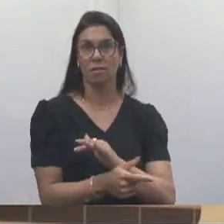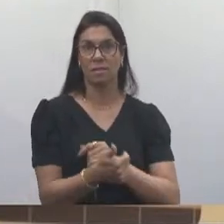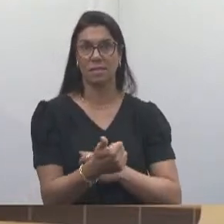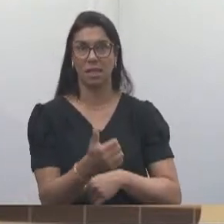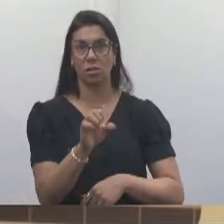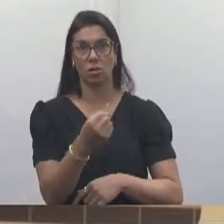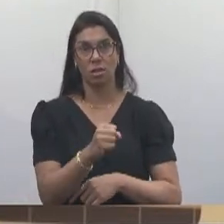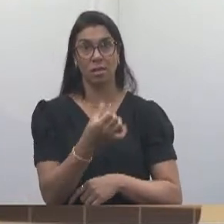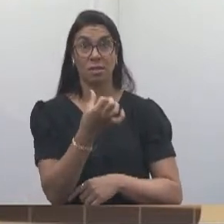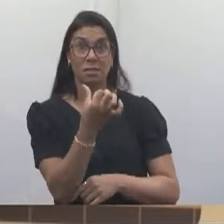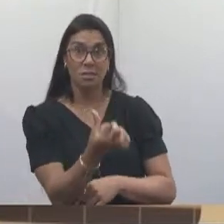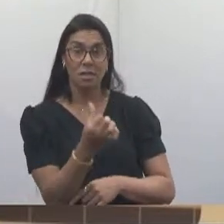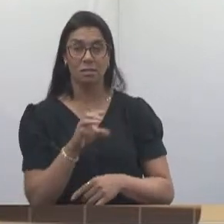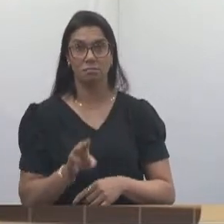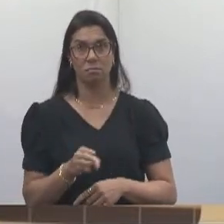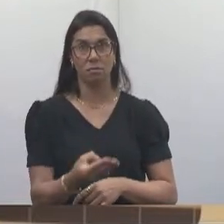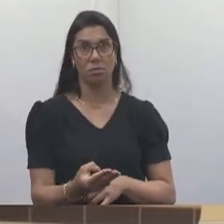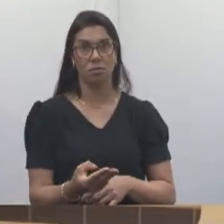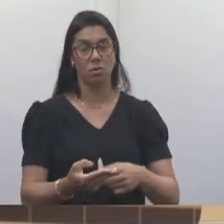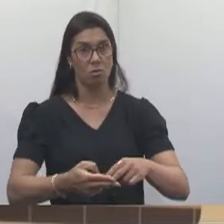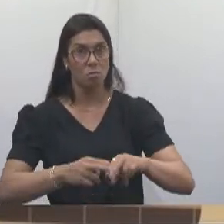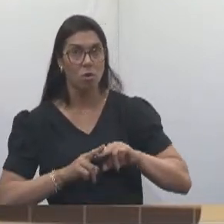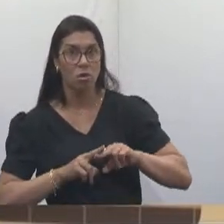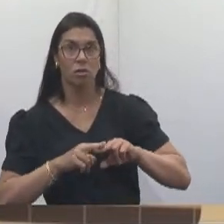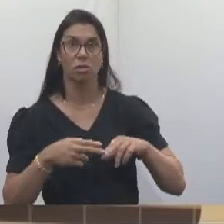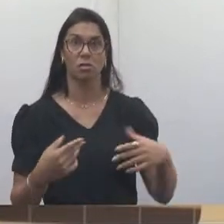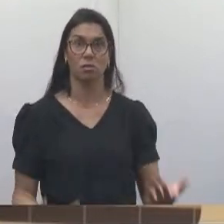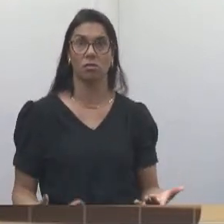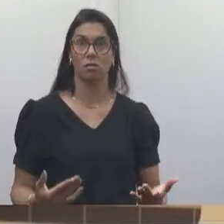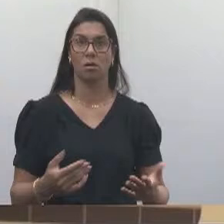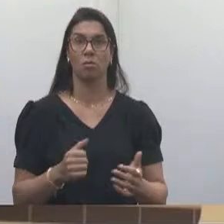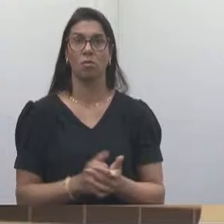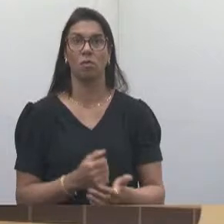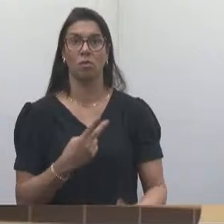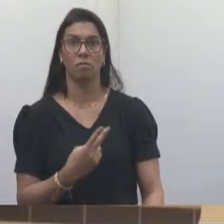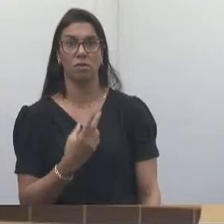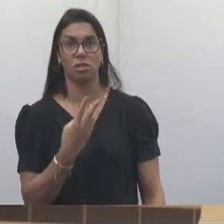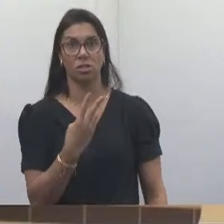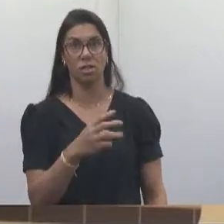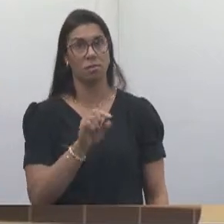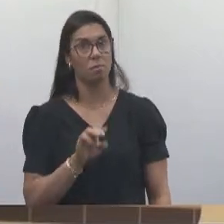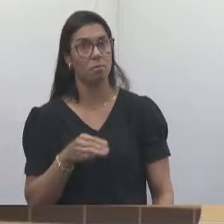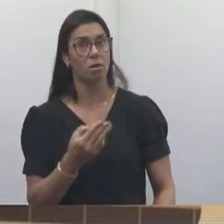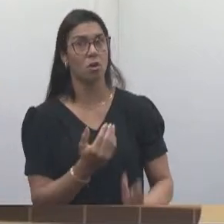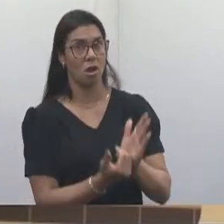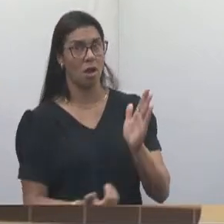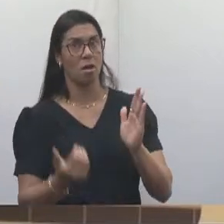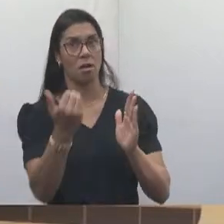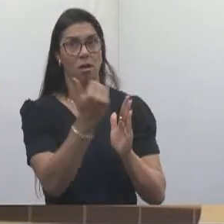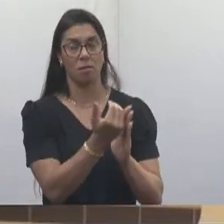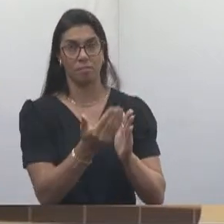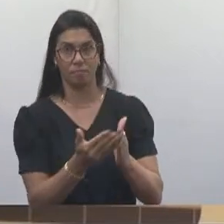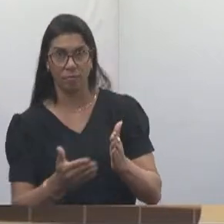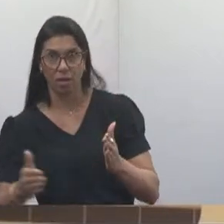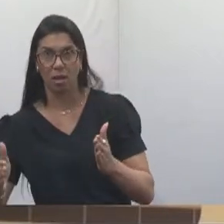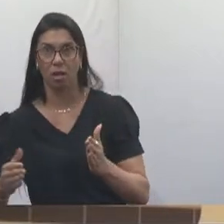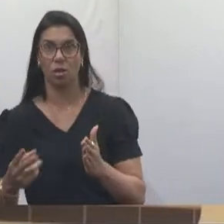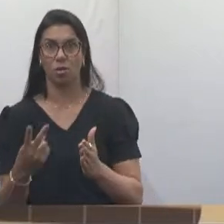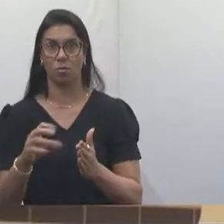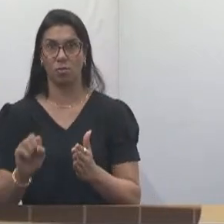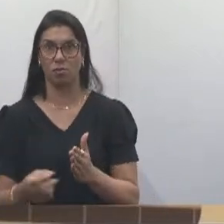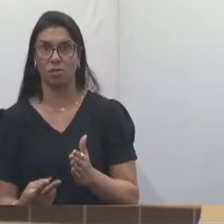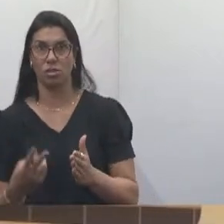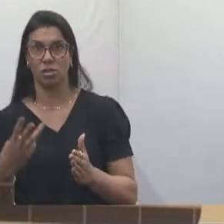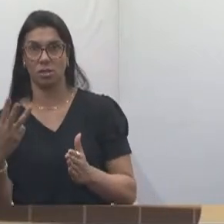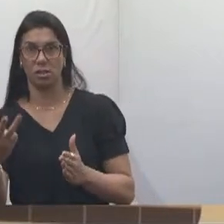186 milhões. Portanto, quase 23 milhões a mais. Em 2023, o governo federal